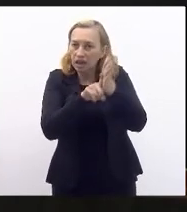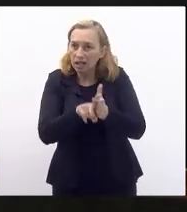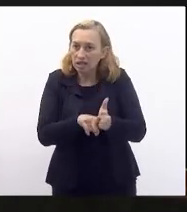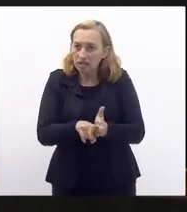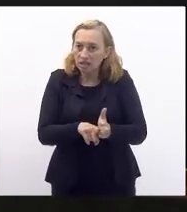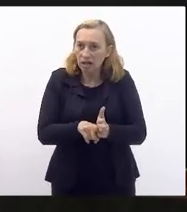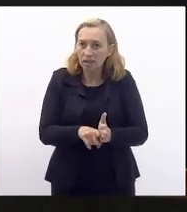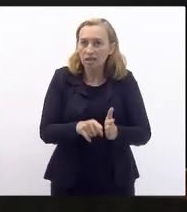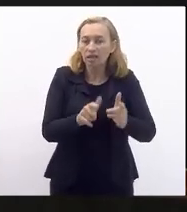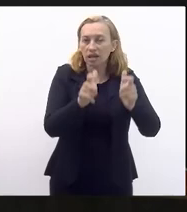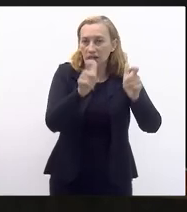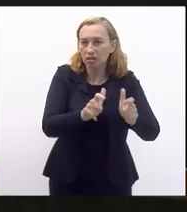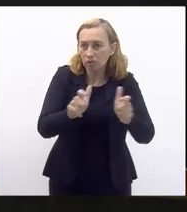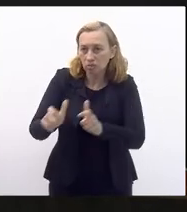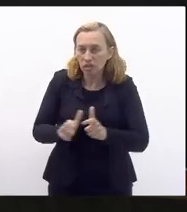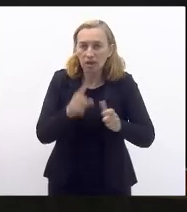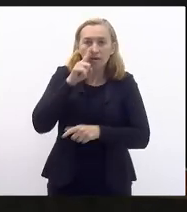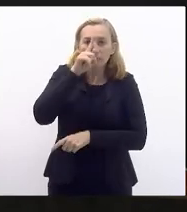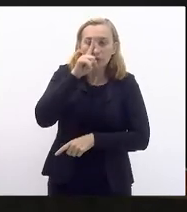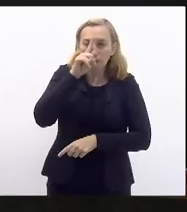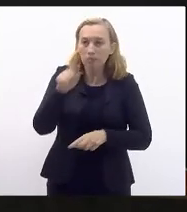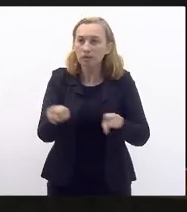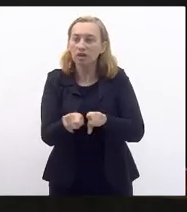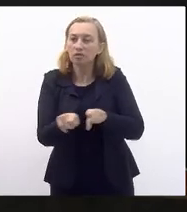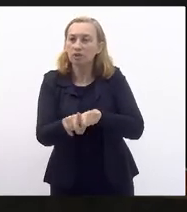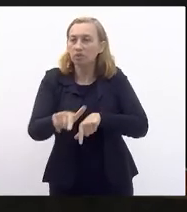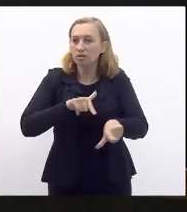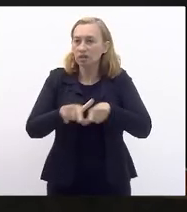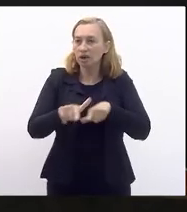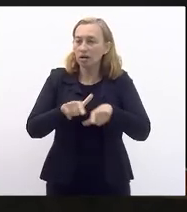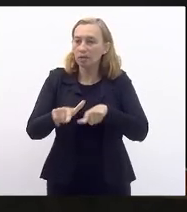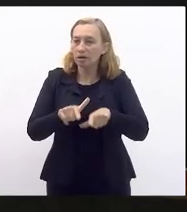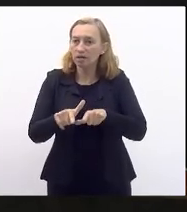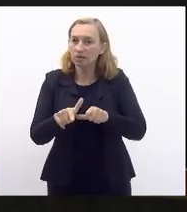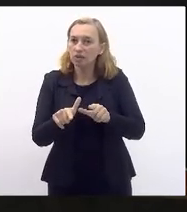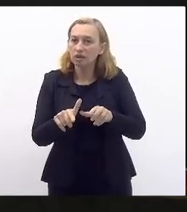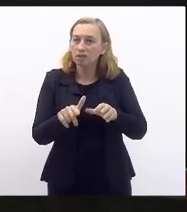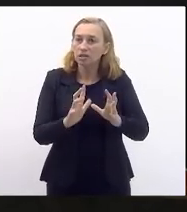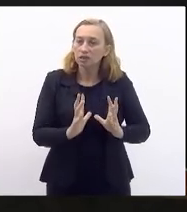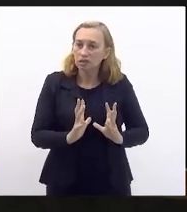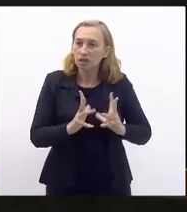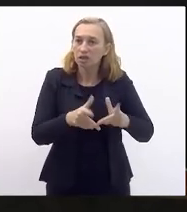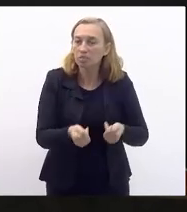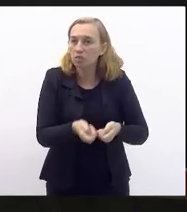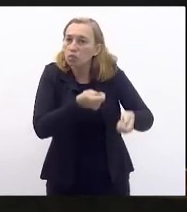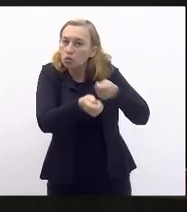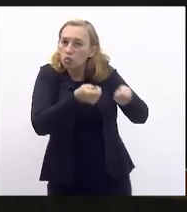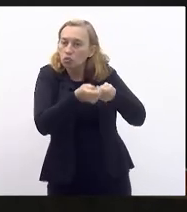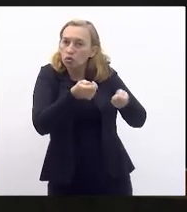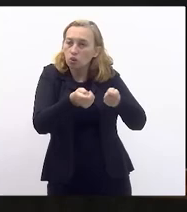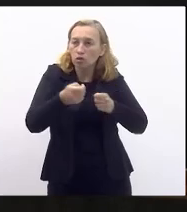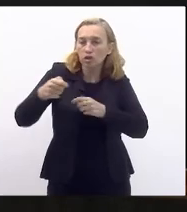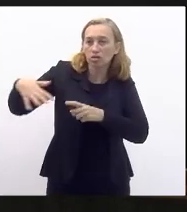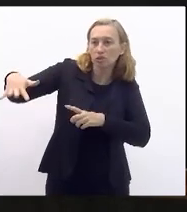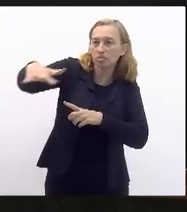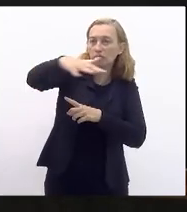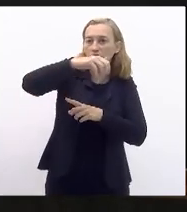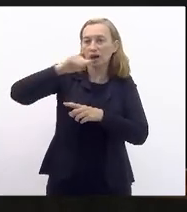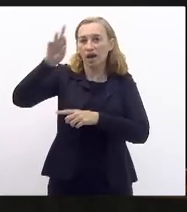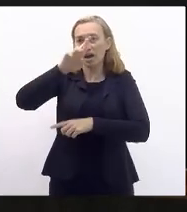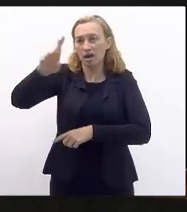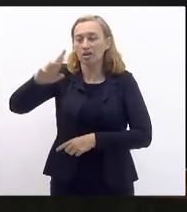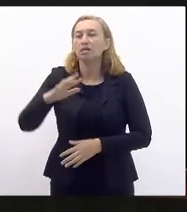diária de riscos além do trabalho de contenção de encostas e do controle do espaço aéreo